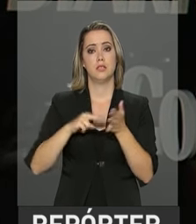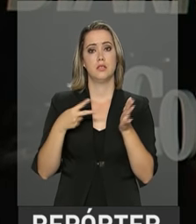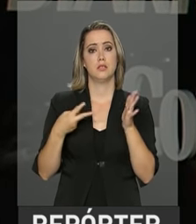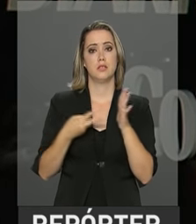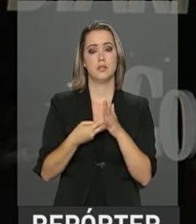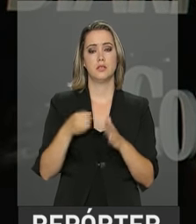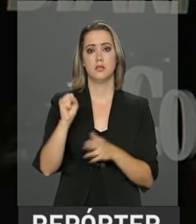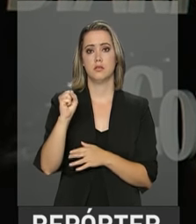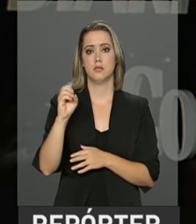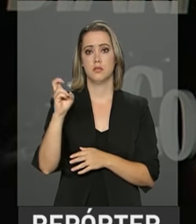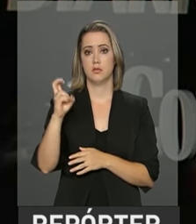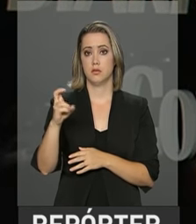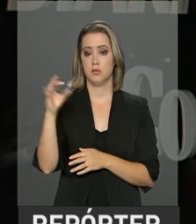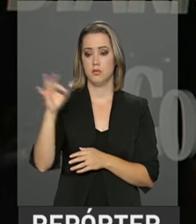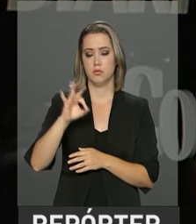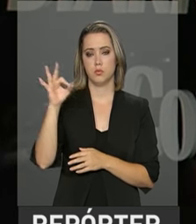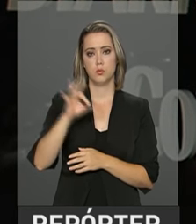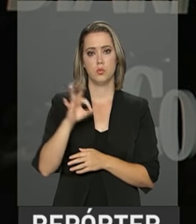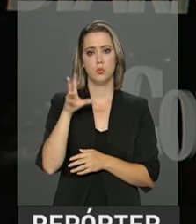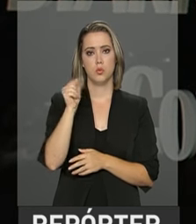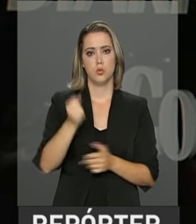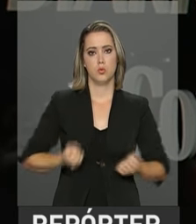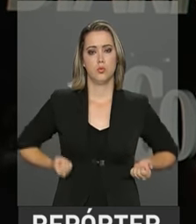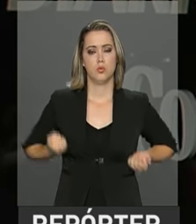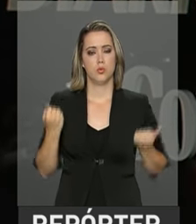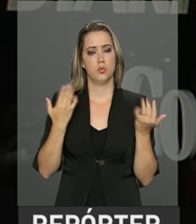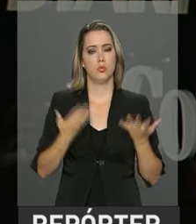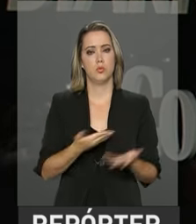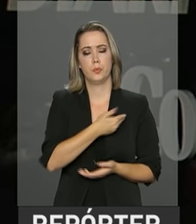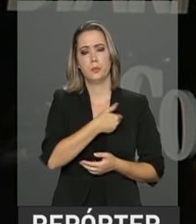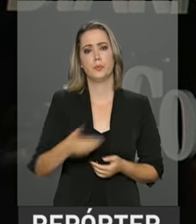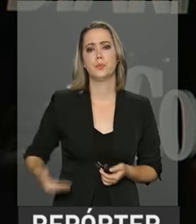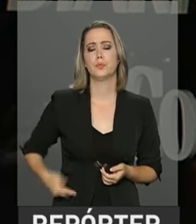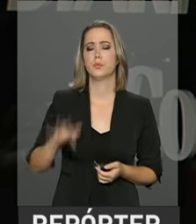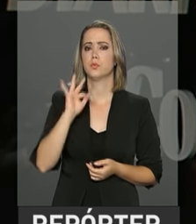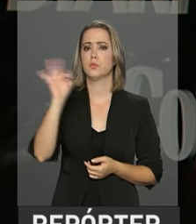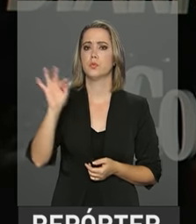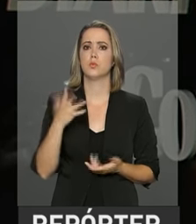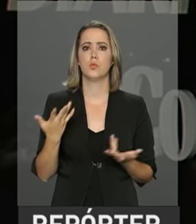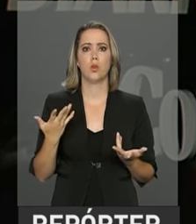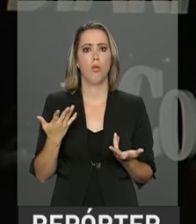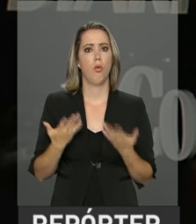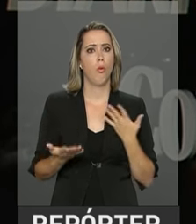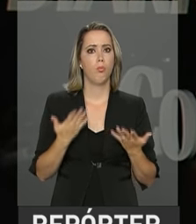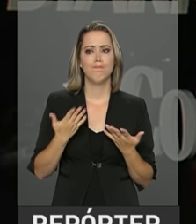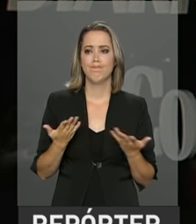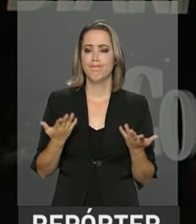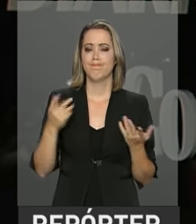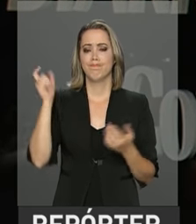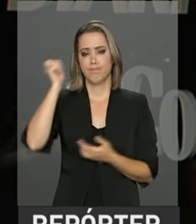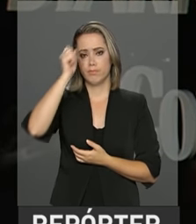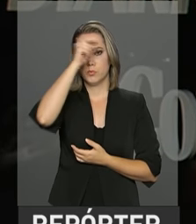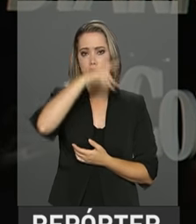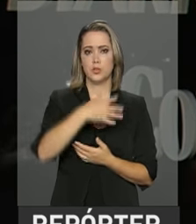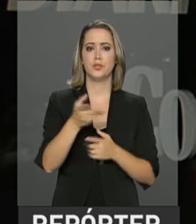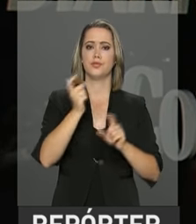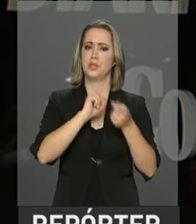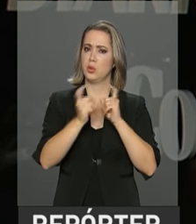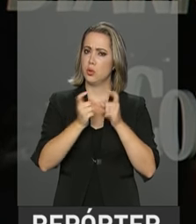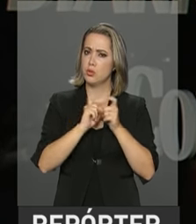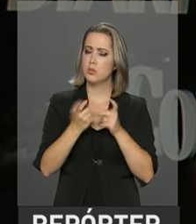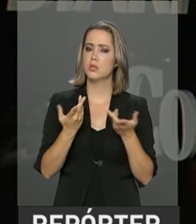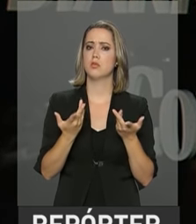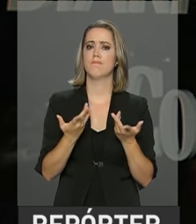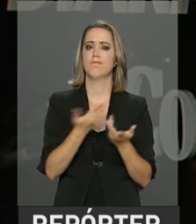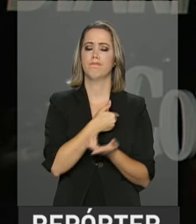a 85% dos gastos do governo federal, praticamente inviabilizando a administração